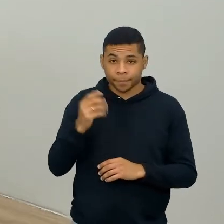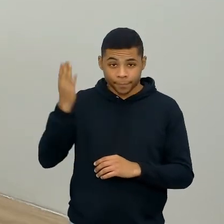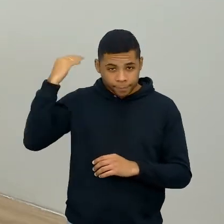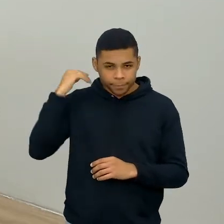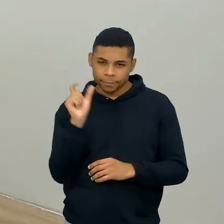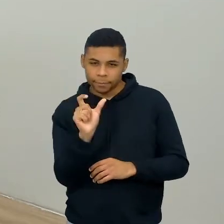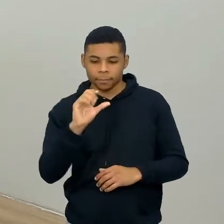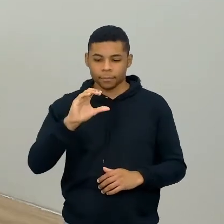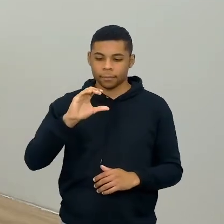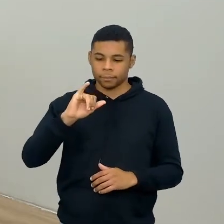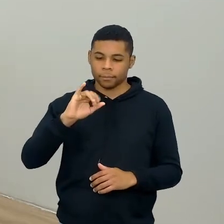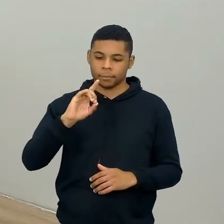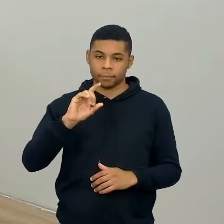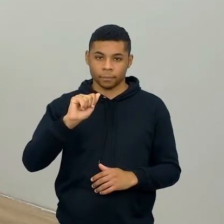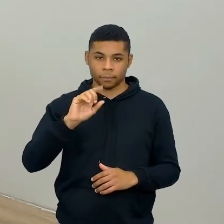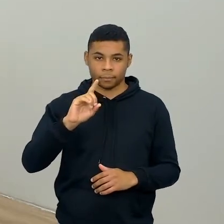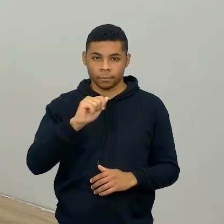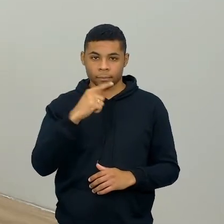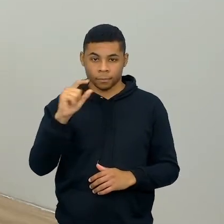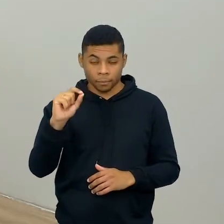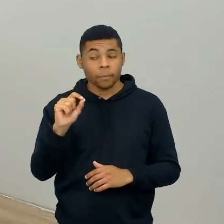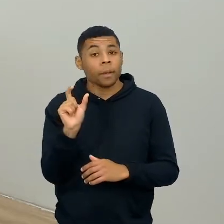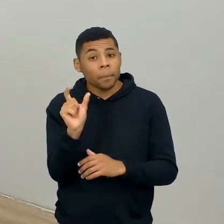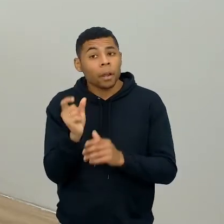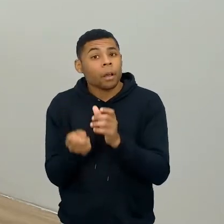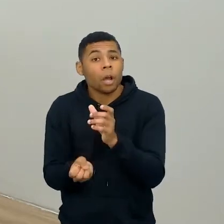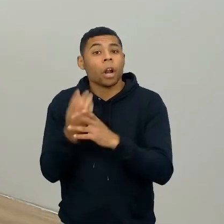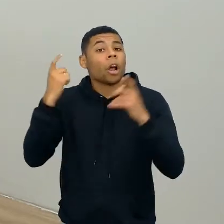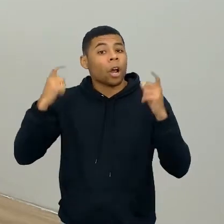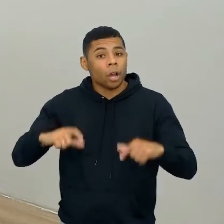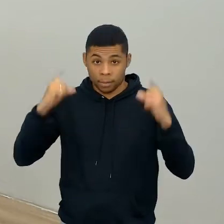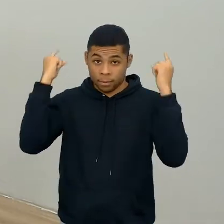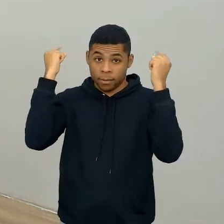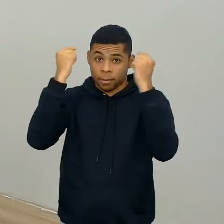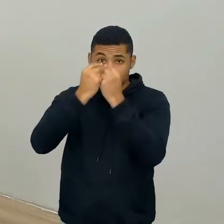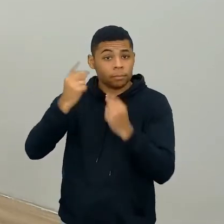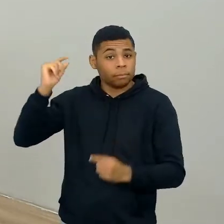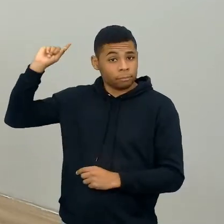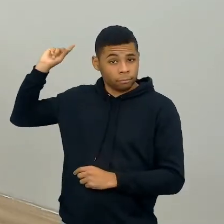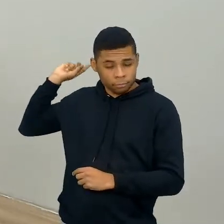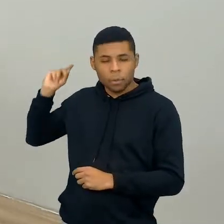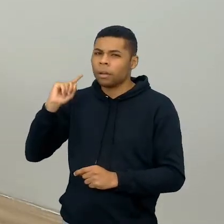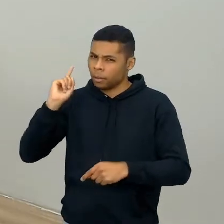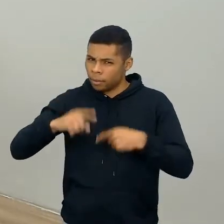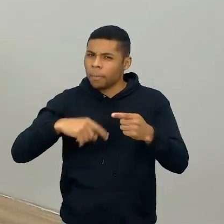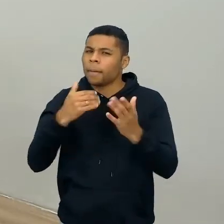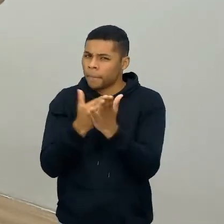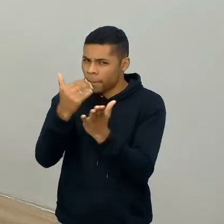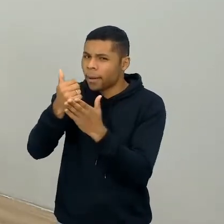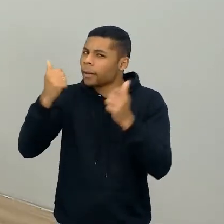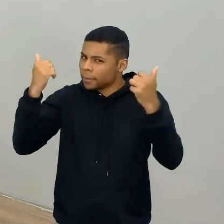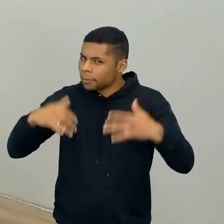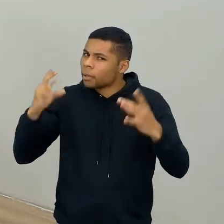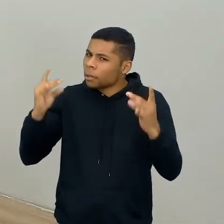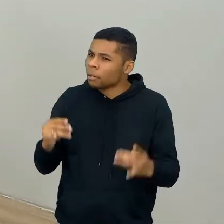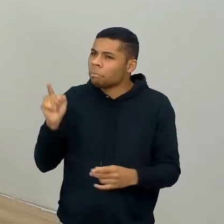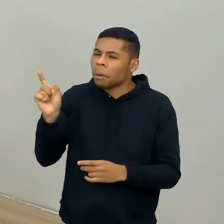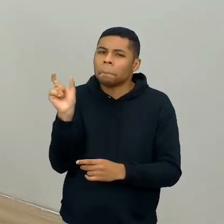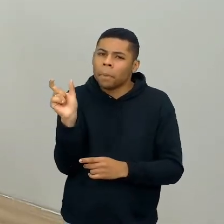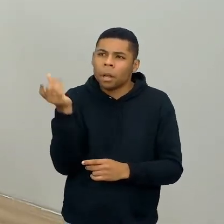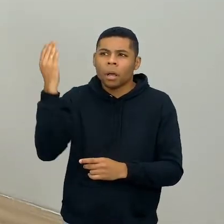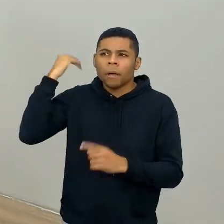cidadão foi na Grécia Antiga, que daqui a pouco a gente vai explorar com um pouquinho mais de